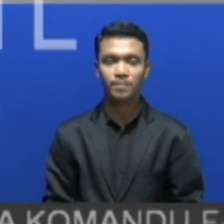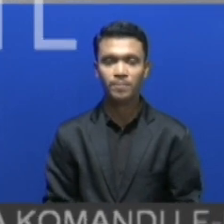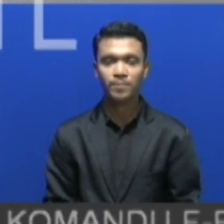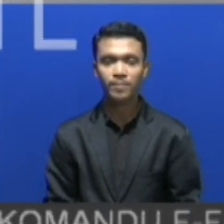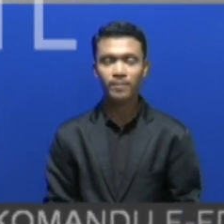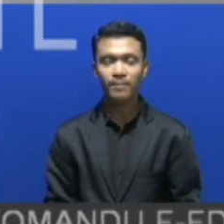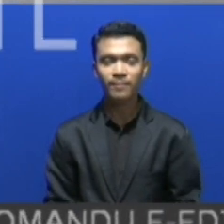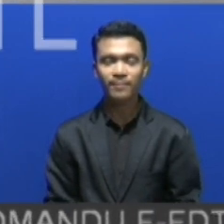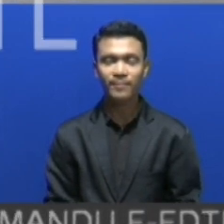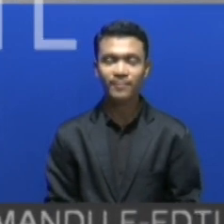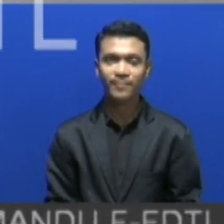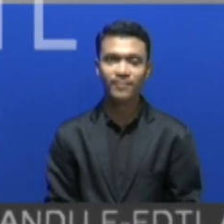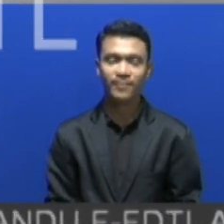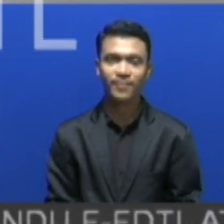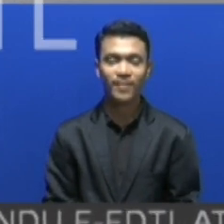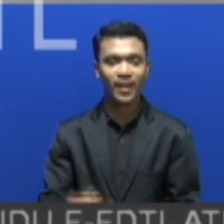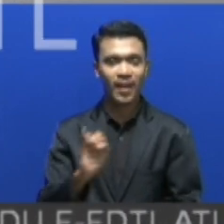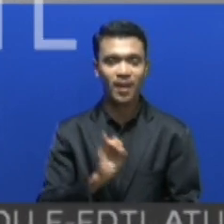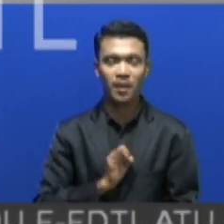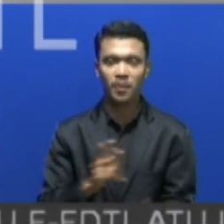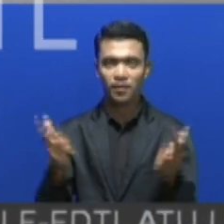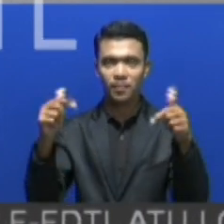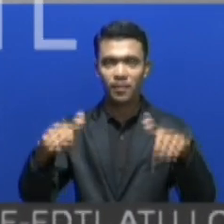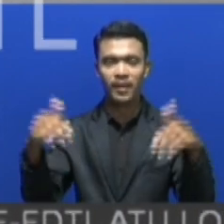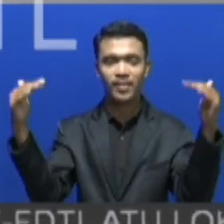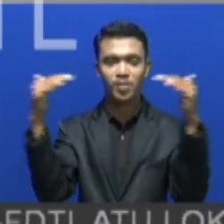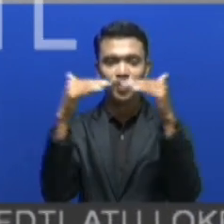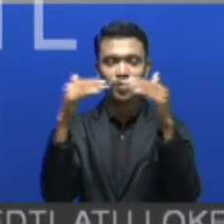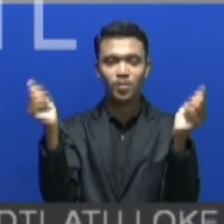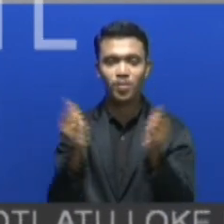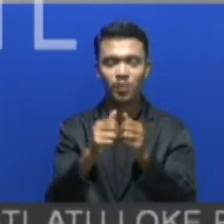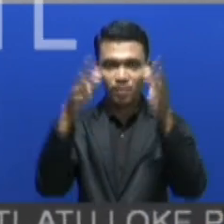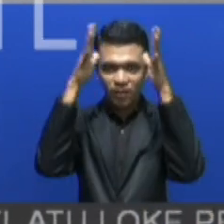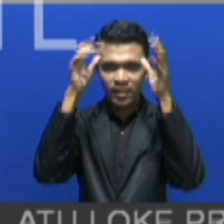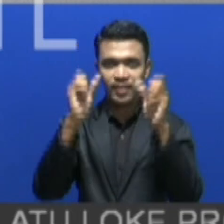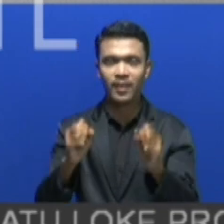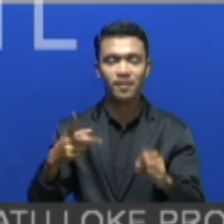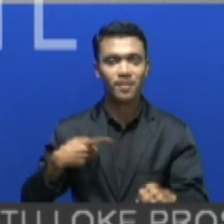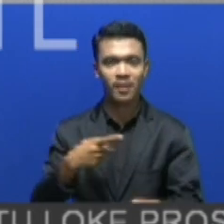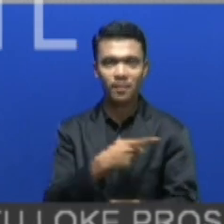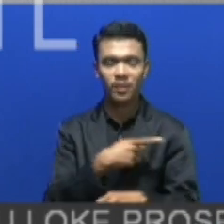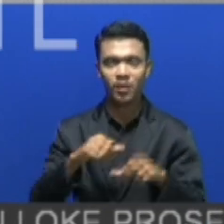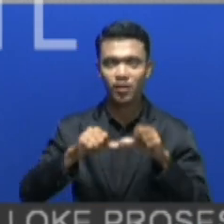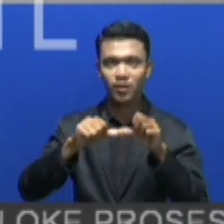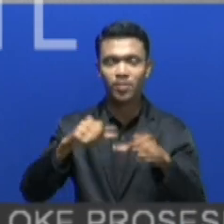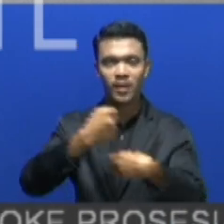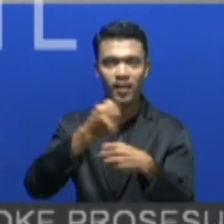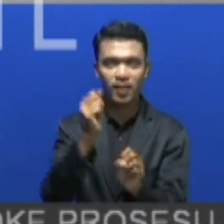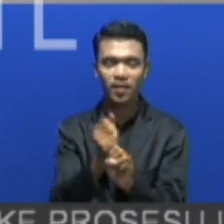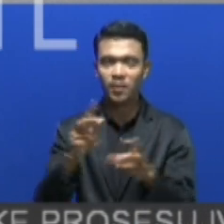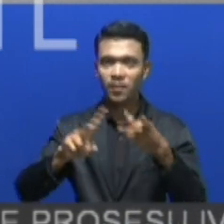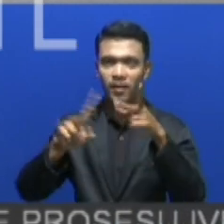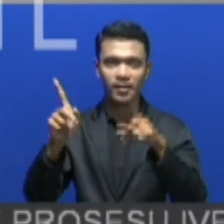here, has been here in Timor-Leste. Hau mai encontro o presidente do parlamento, onde continua a meter relação